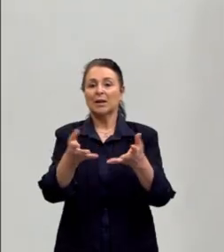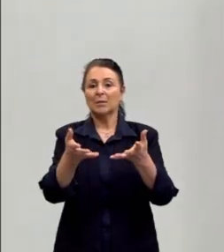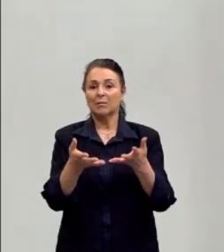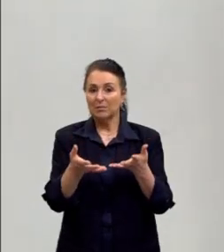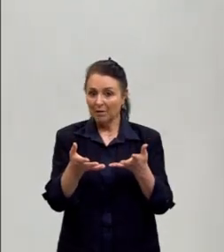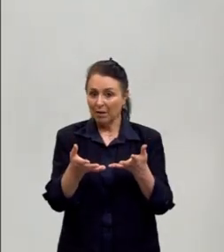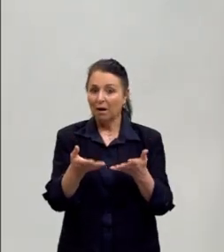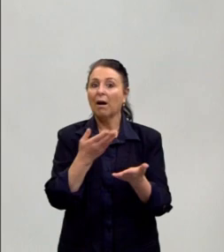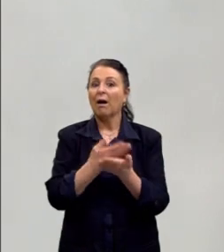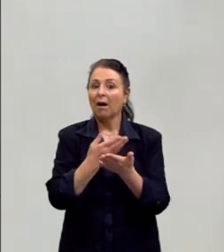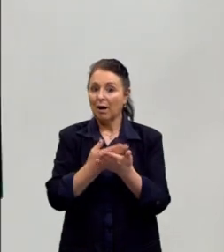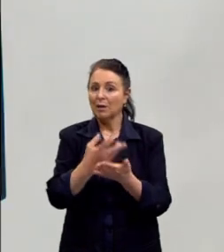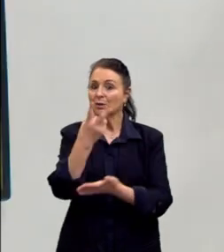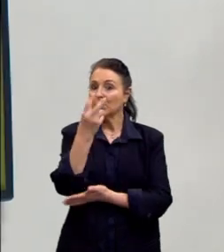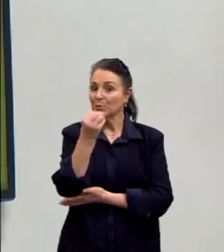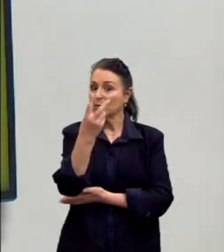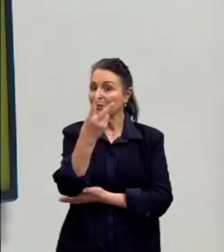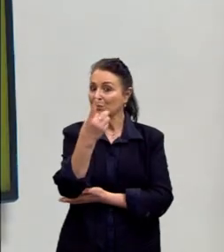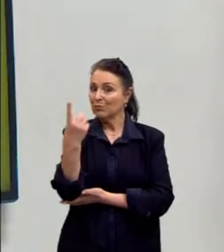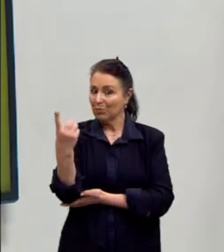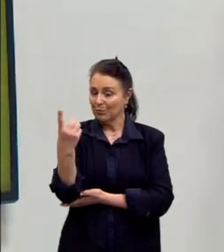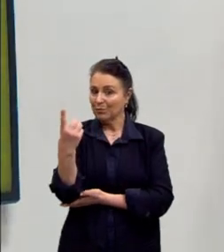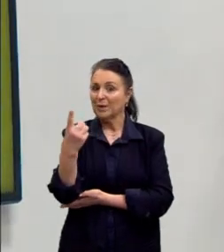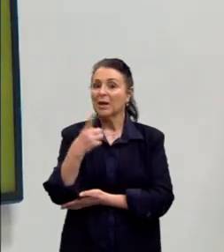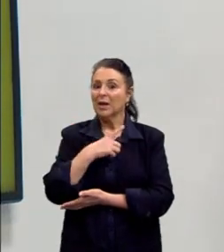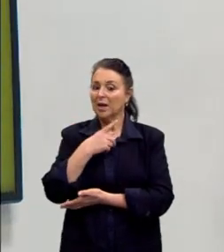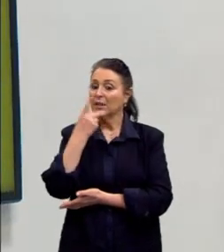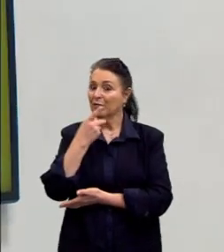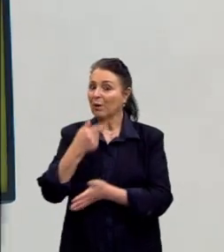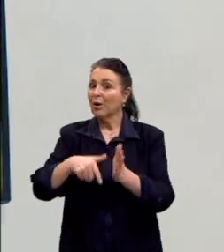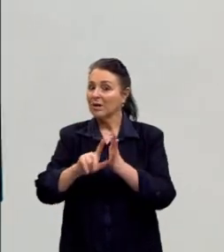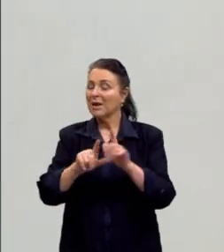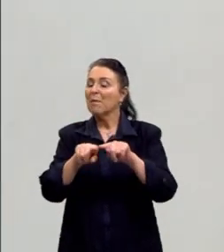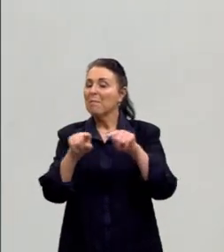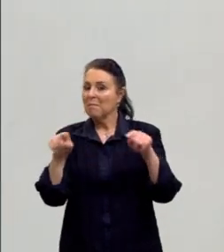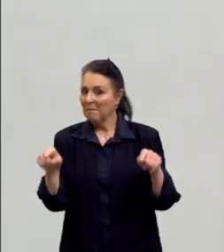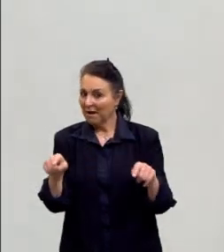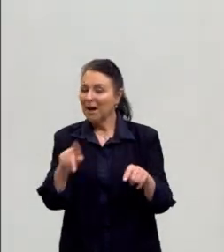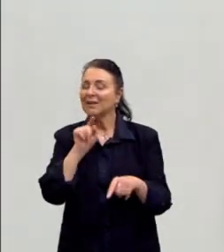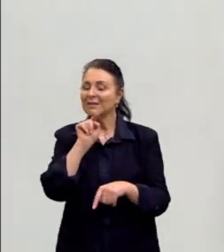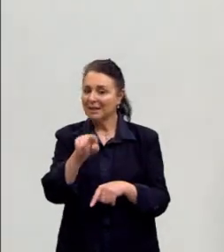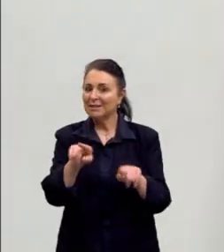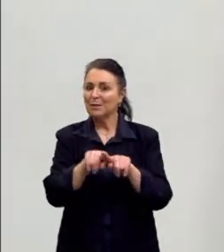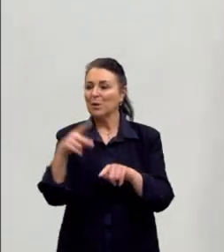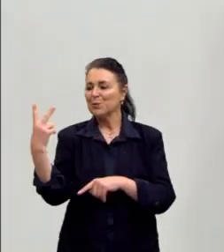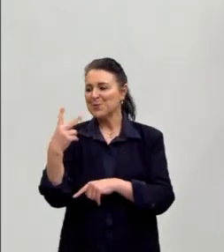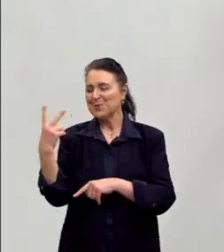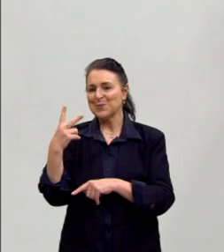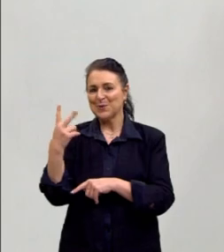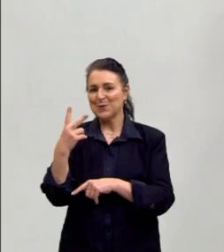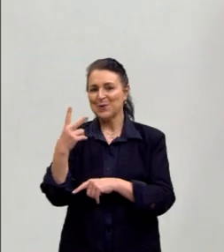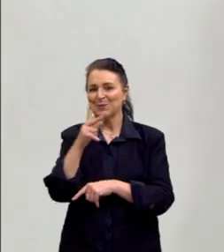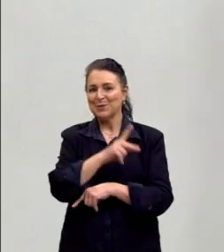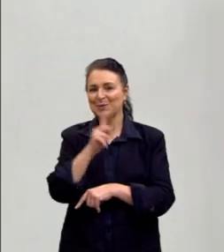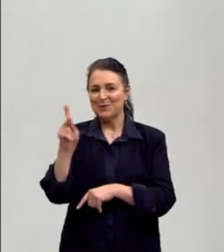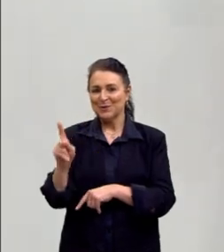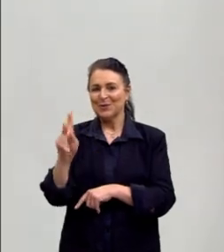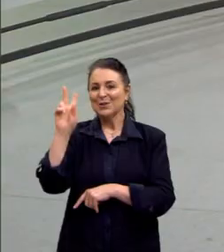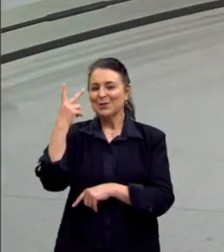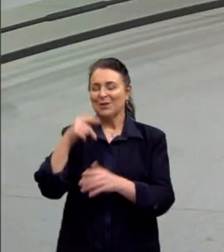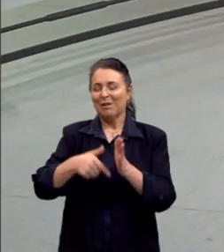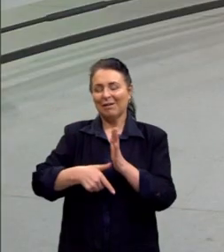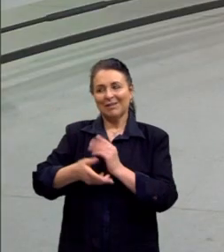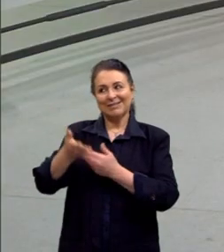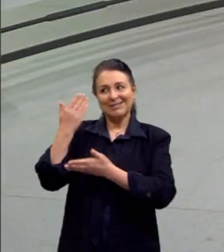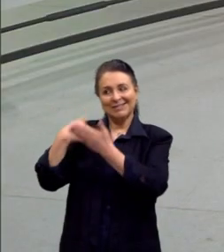2021, com o Clênio também, né? Ele foi humilde aqui, mas também conferi ali as aulas dos dois, muito legais, eles me inspiram muito, né?